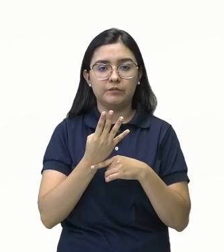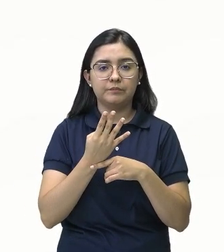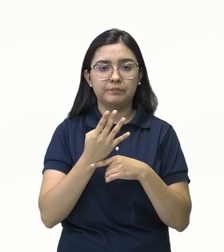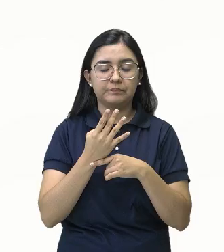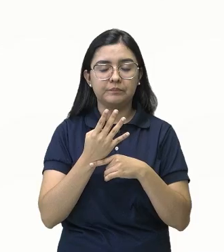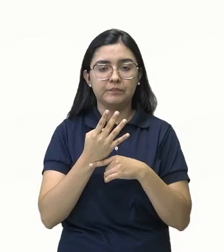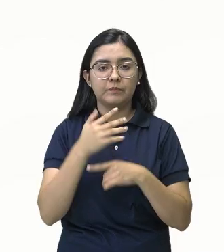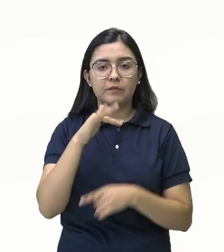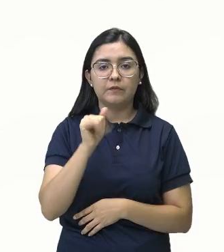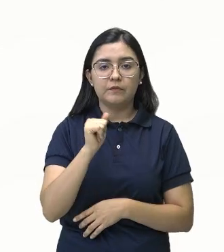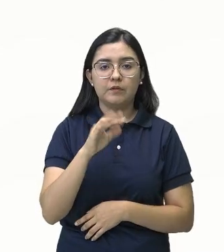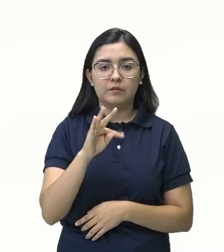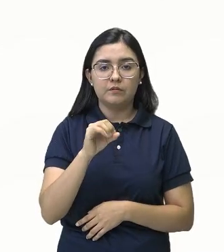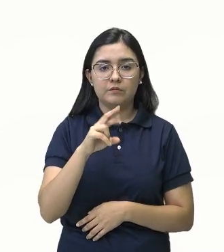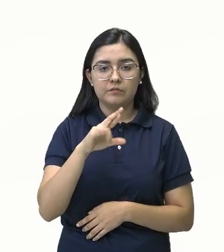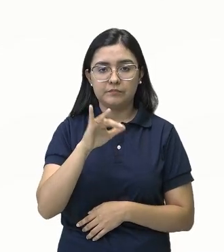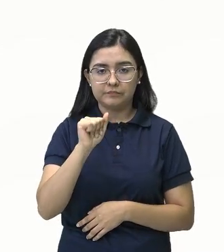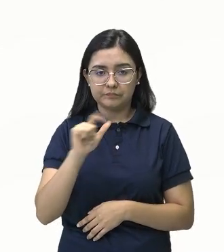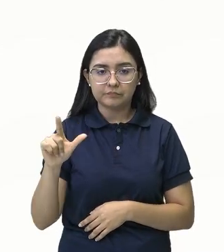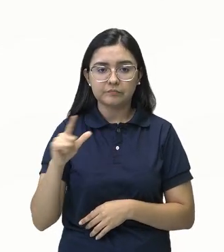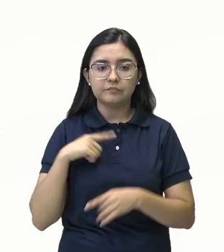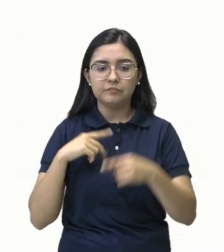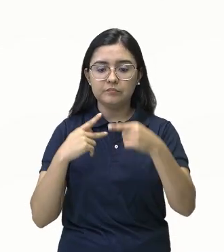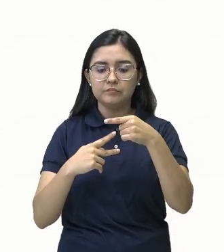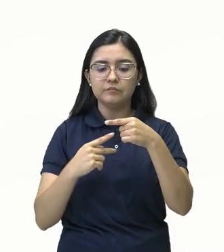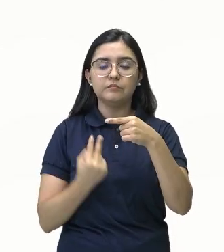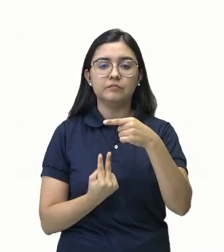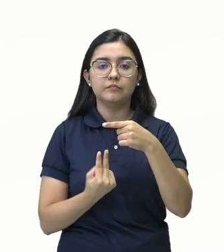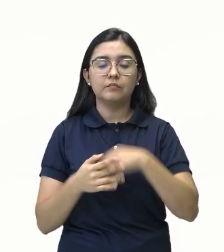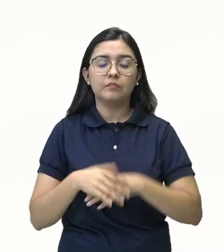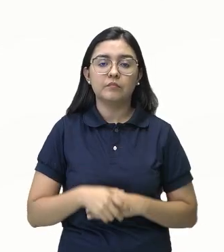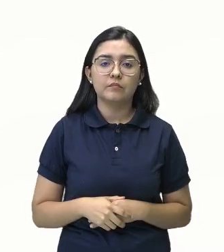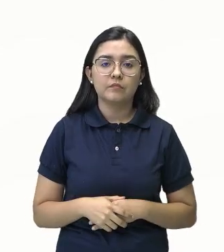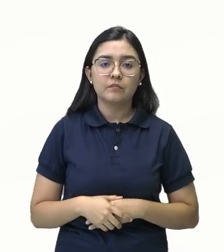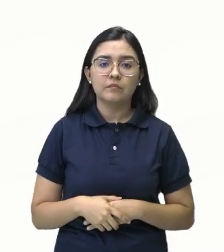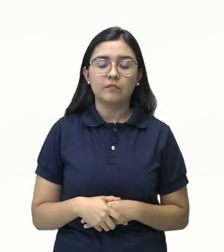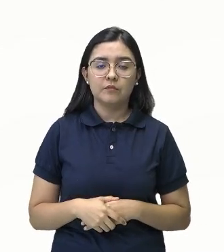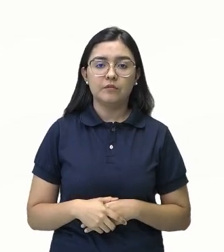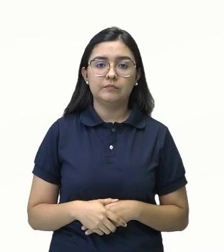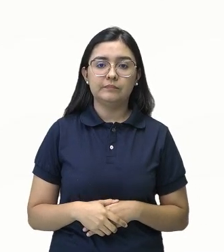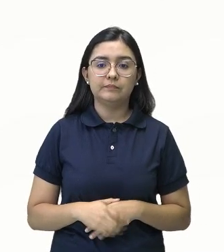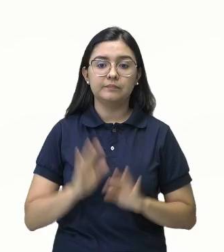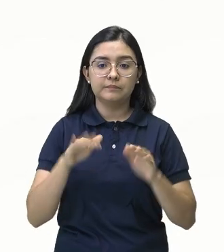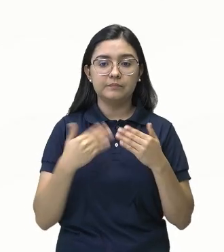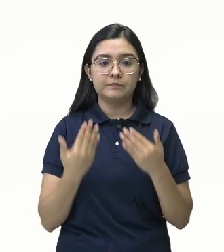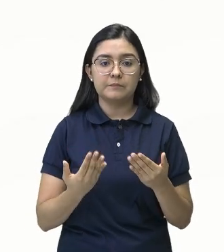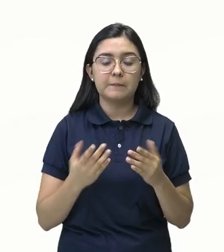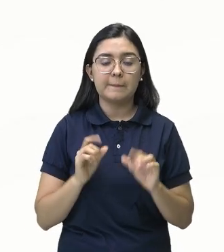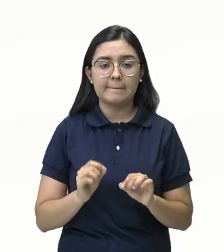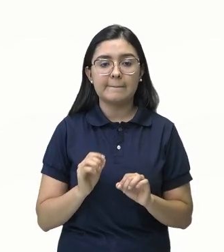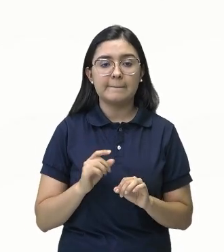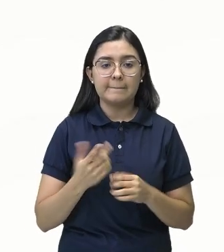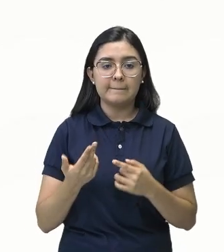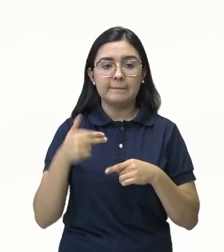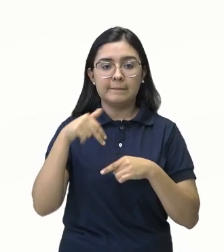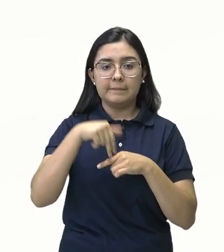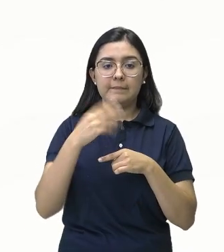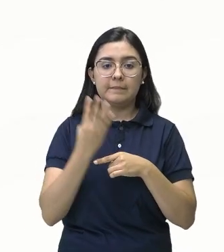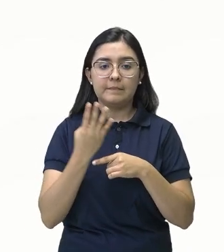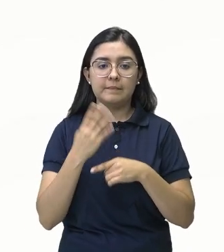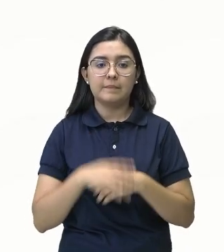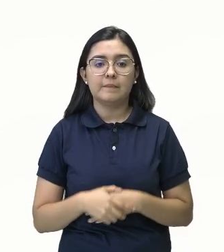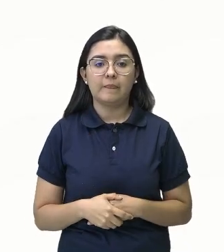4 e o meu P é 2. Tá bom? Então, já que meu N é 4,